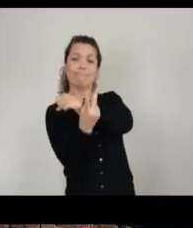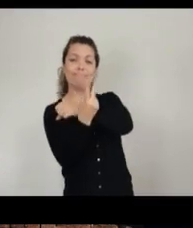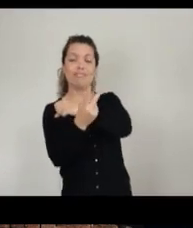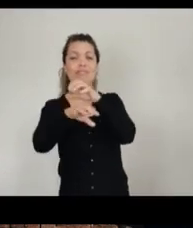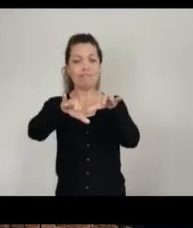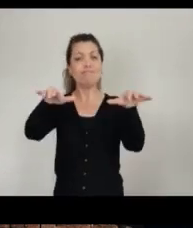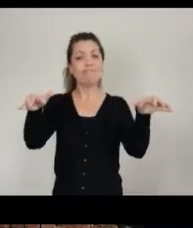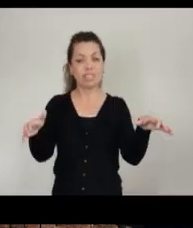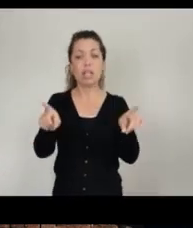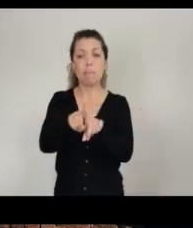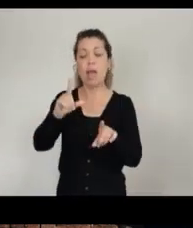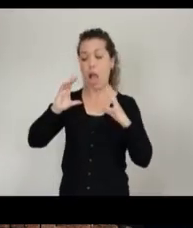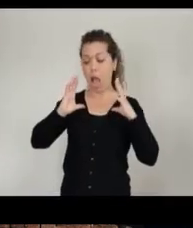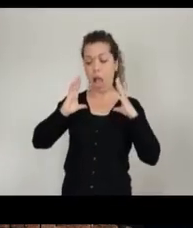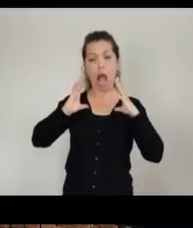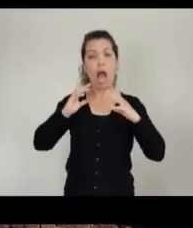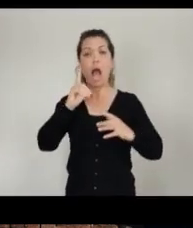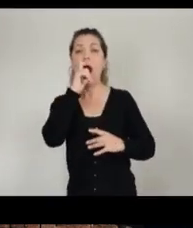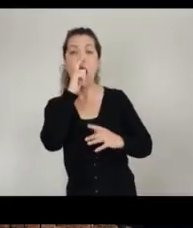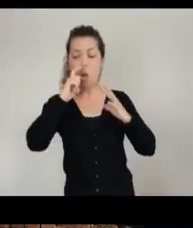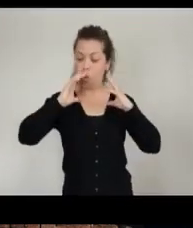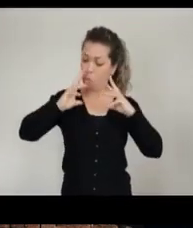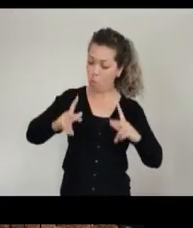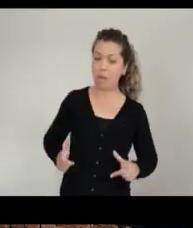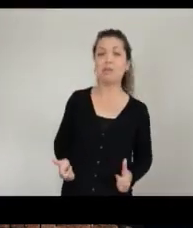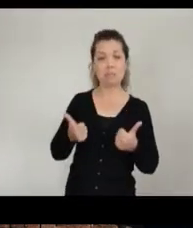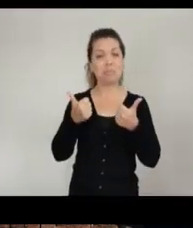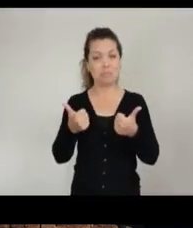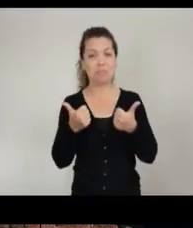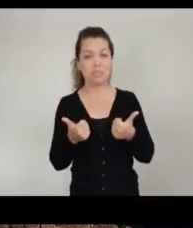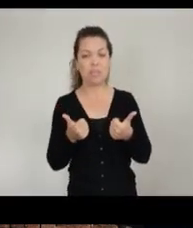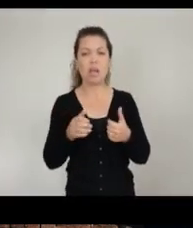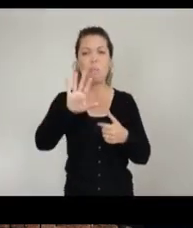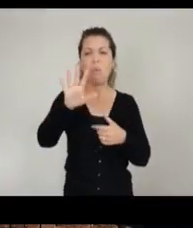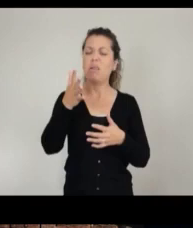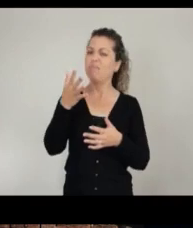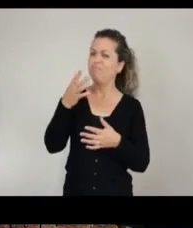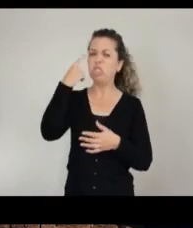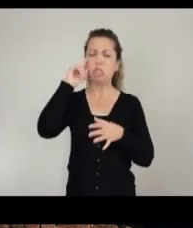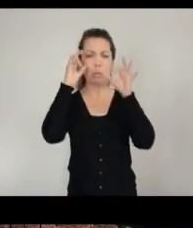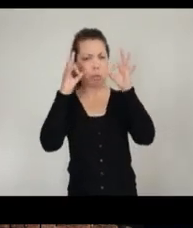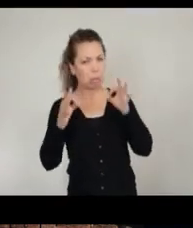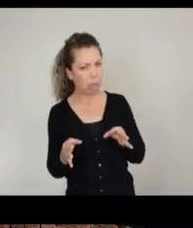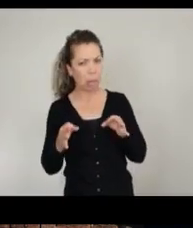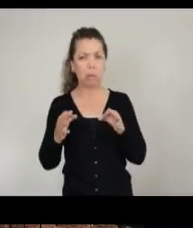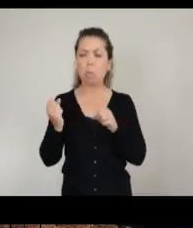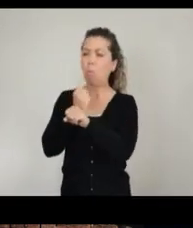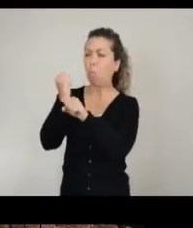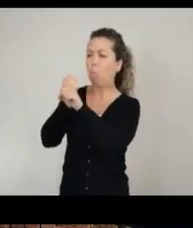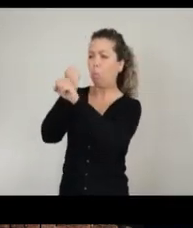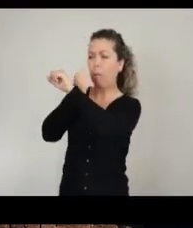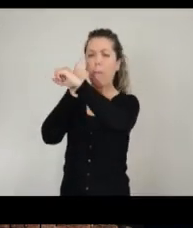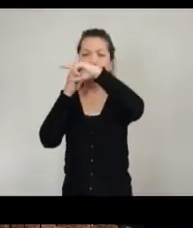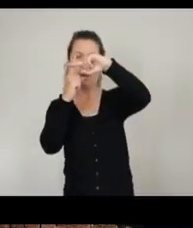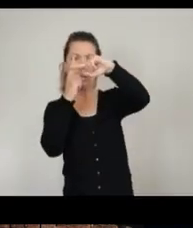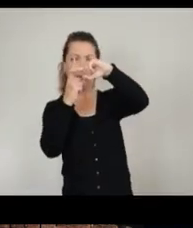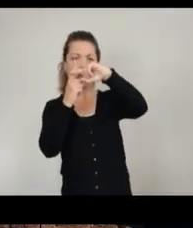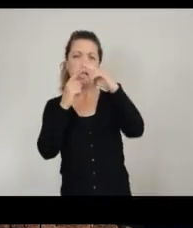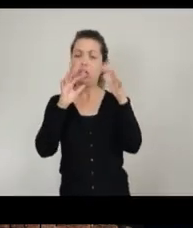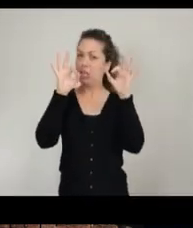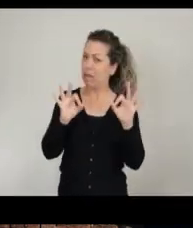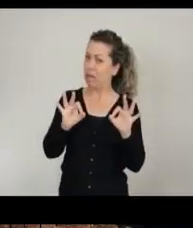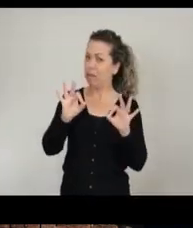época, Iguape assumiu o lugar de entreposto comercial do sul da capitania de São Paulo, uma vez que reunia as características de